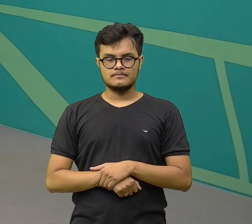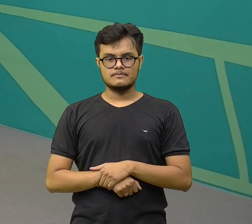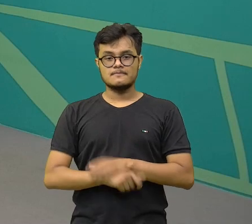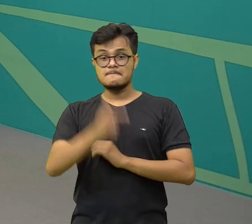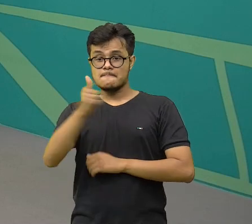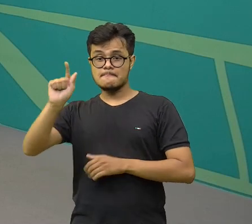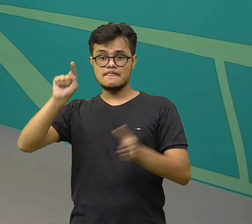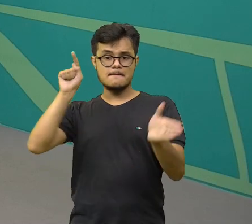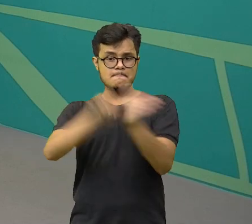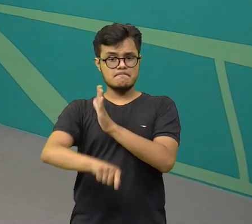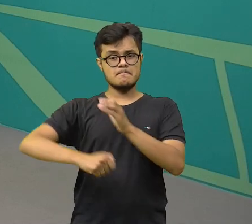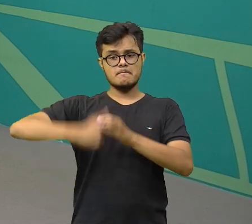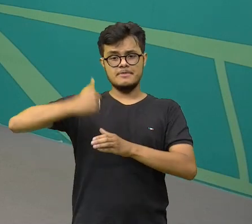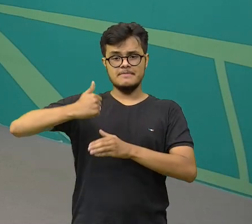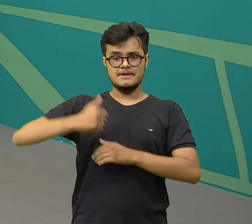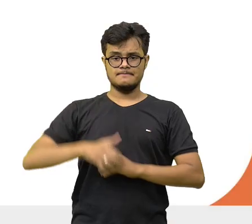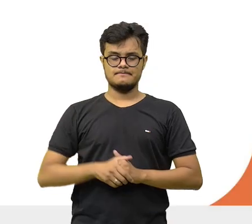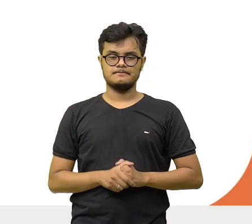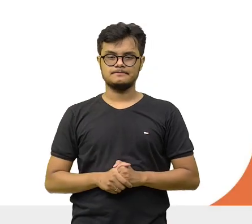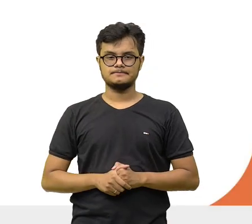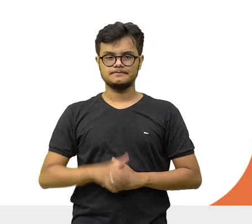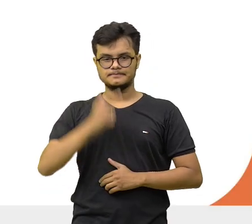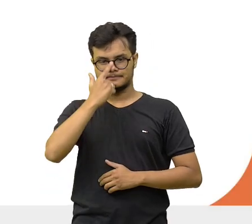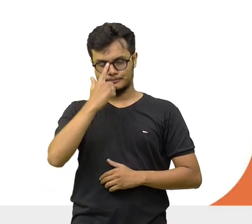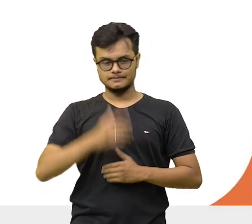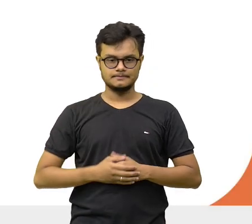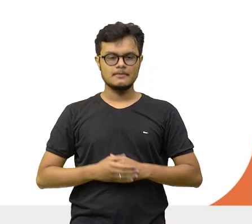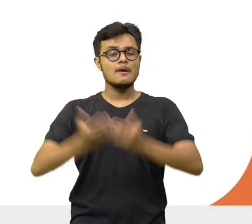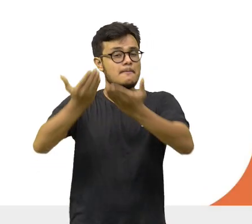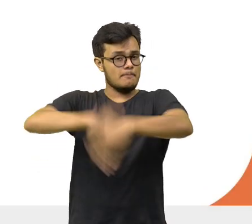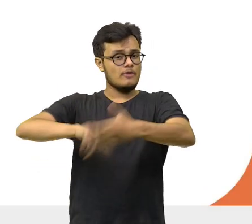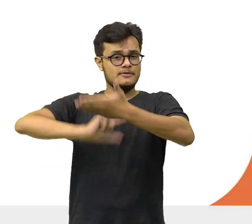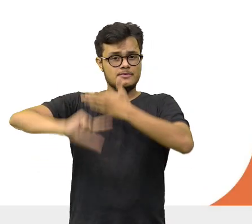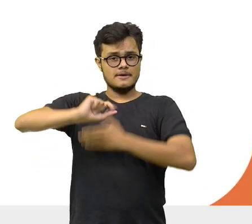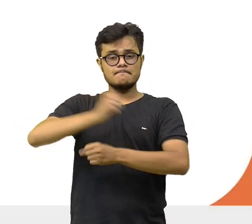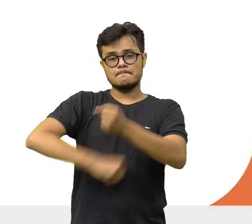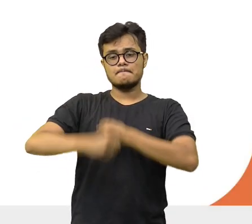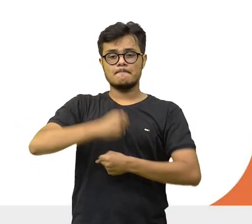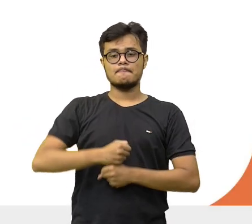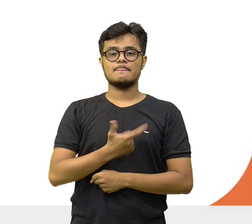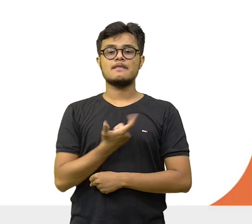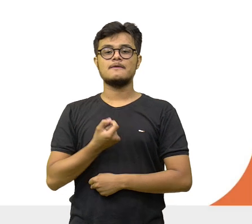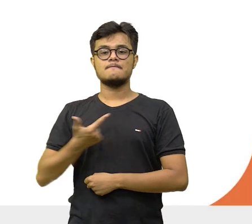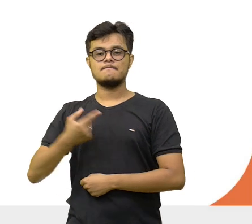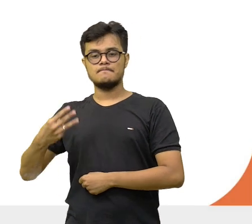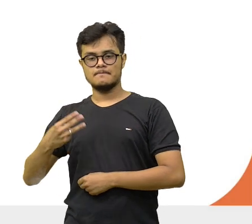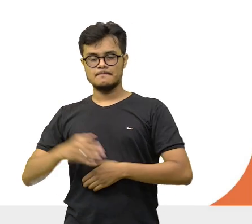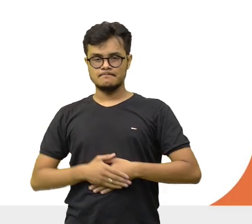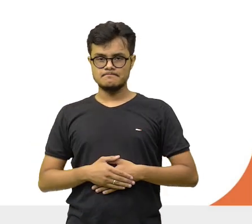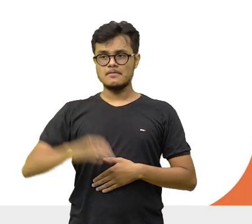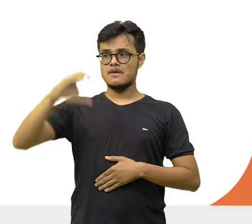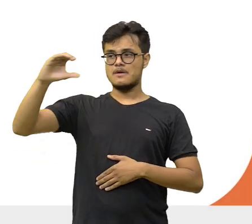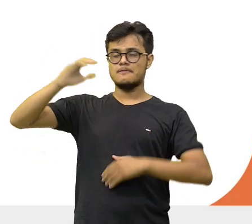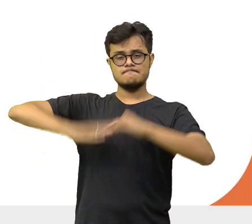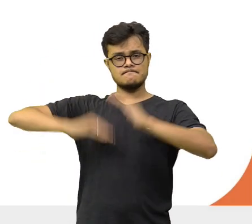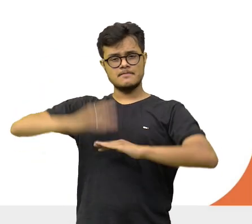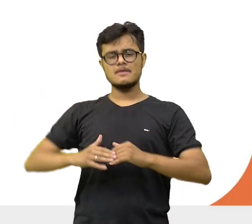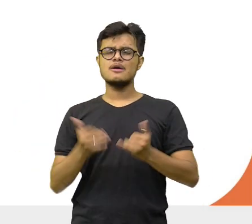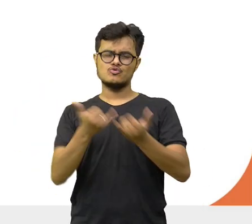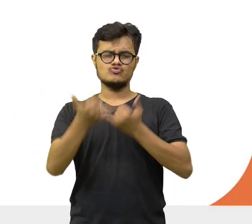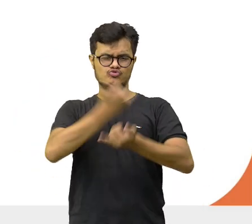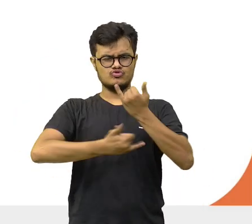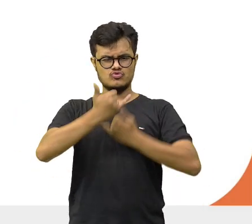a questão de número 1. OEA 2023. Um cientista inventa um jogo semelhante ao bilhar, no